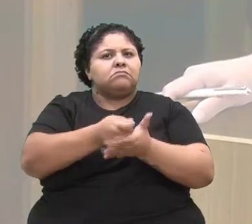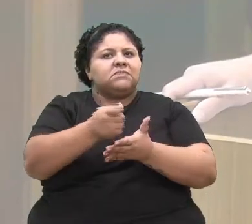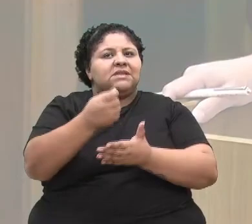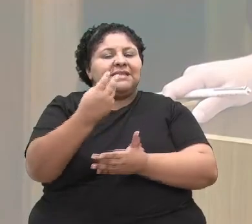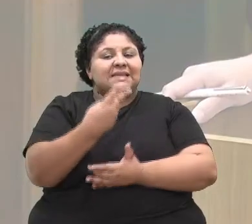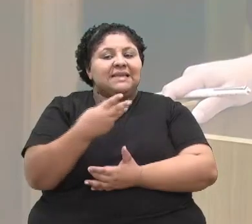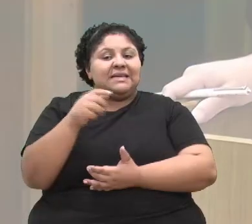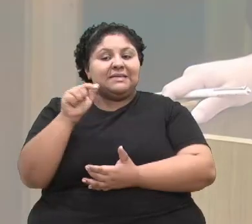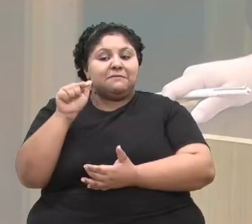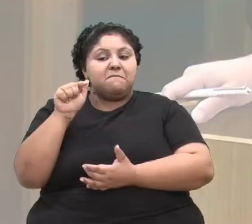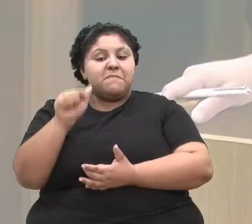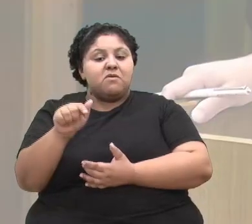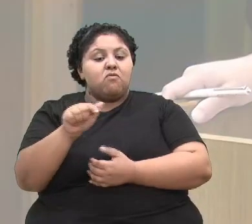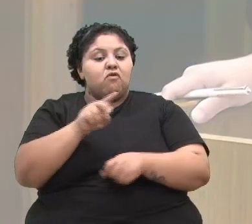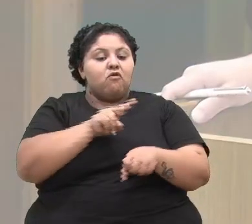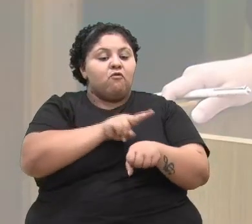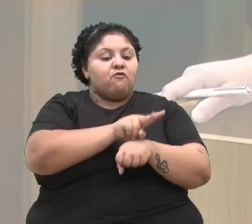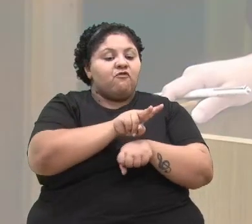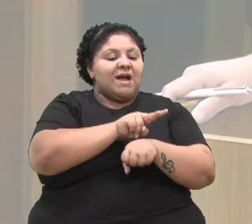para a educação infantil.